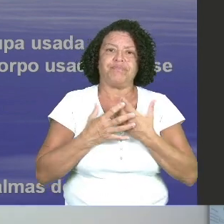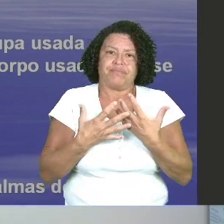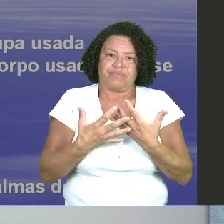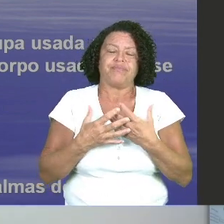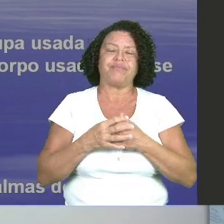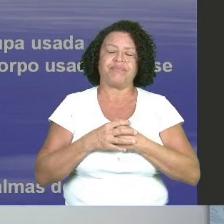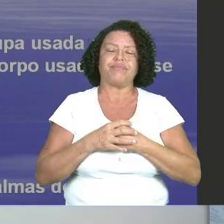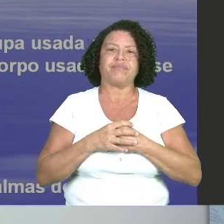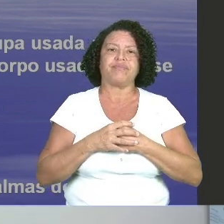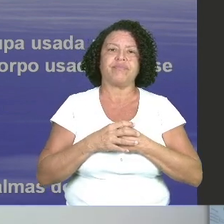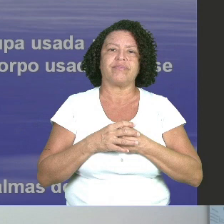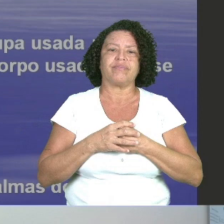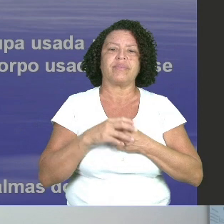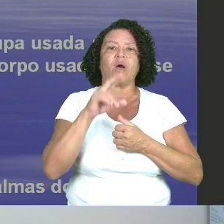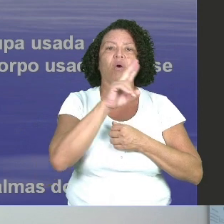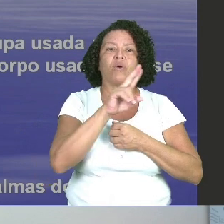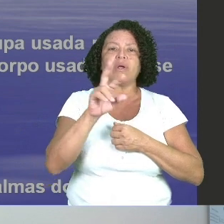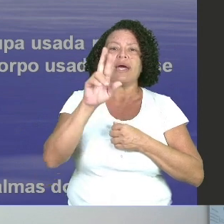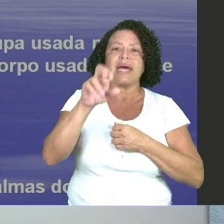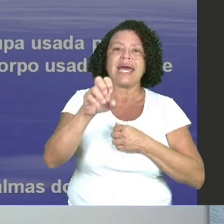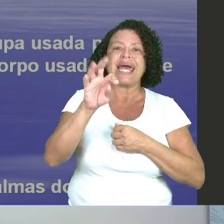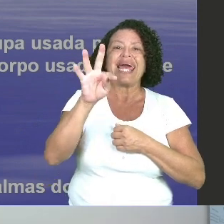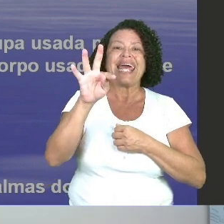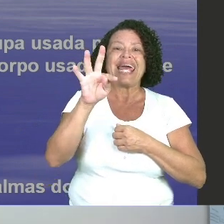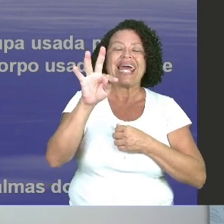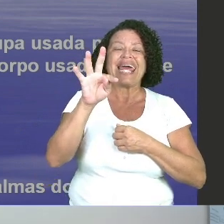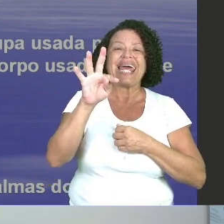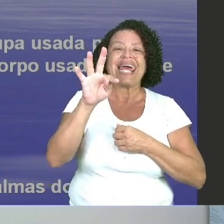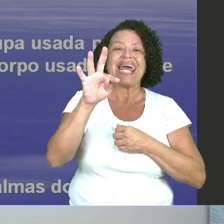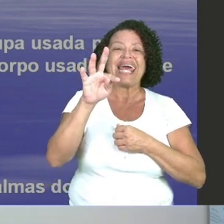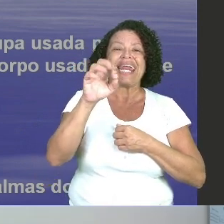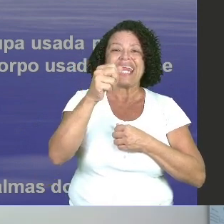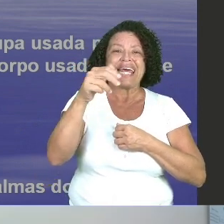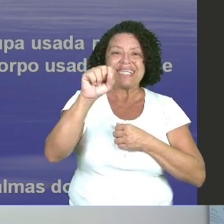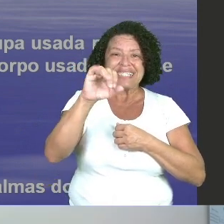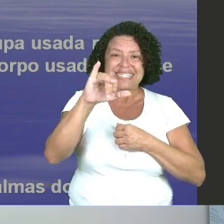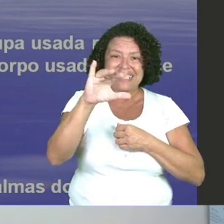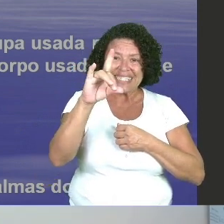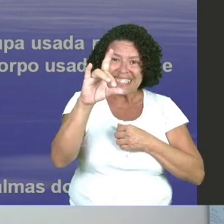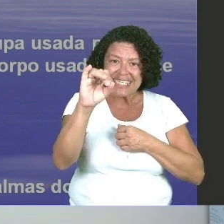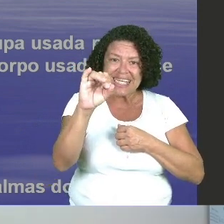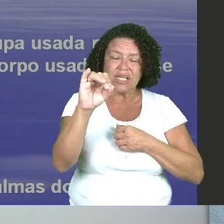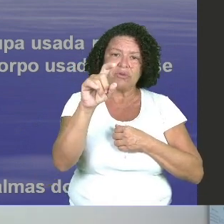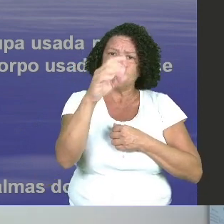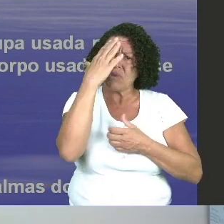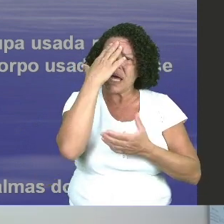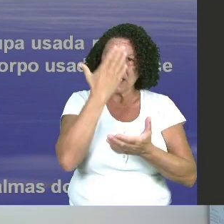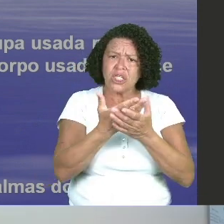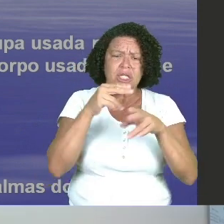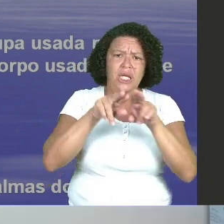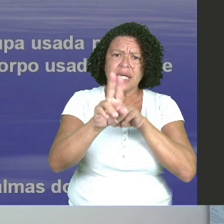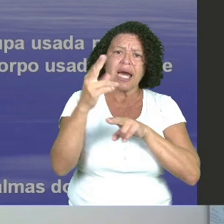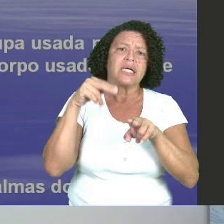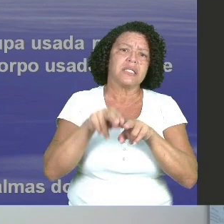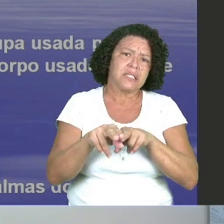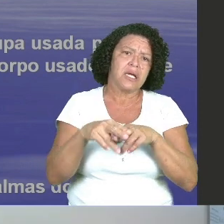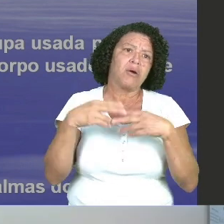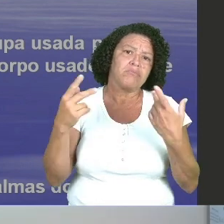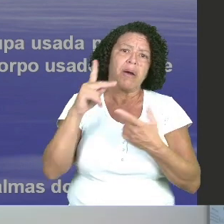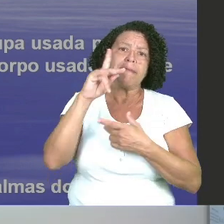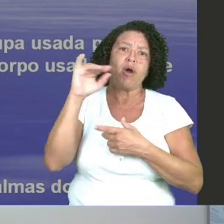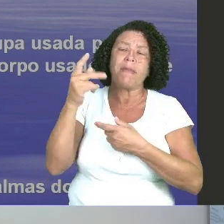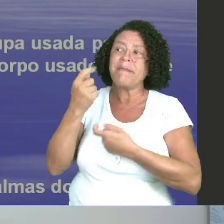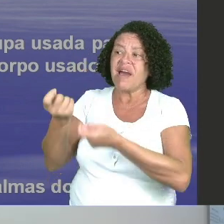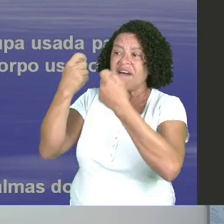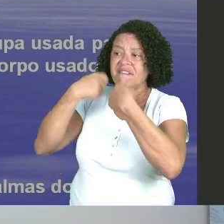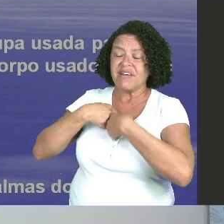Renato, né? No nome Renato, renascido. Então, se eu não acreditasse em reencarnação, meus pais não poderiam dar o